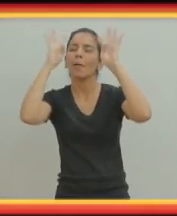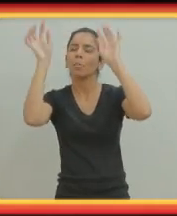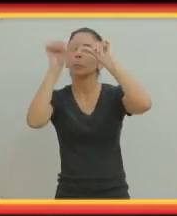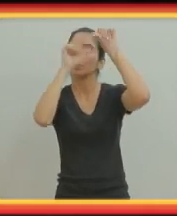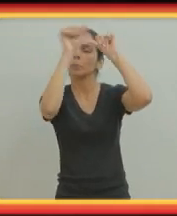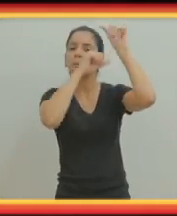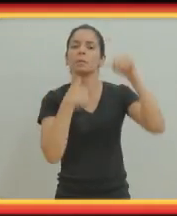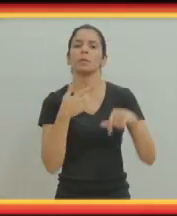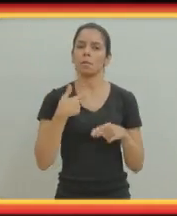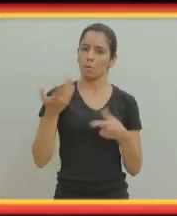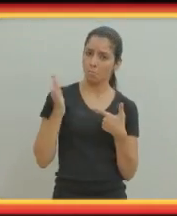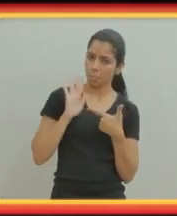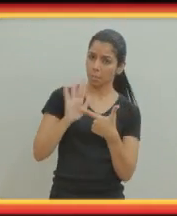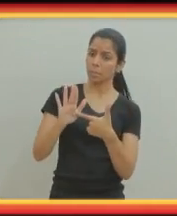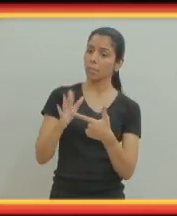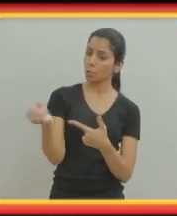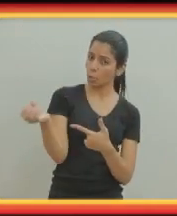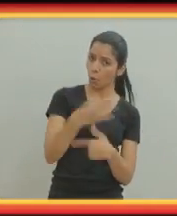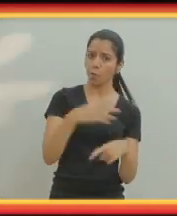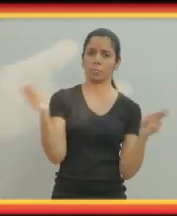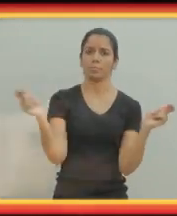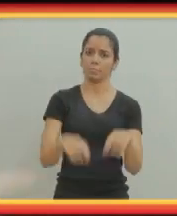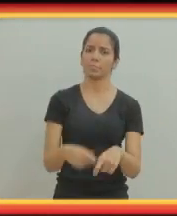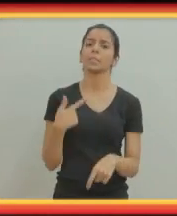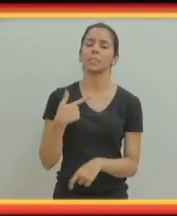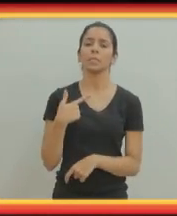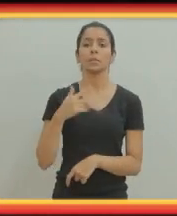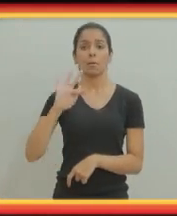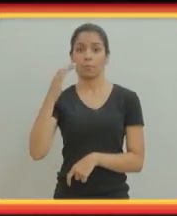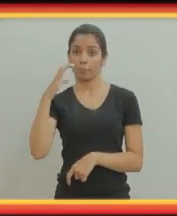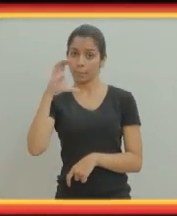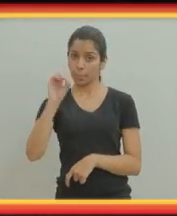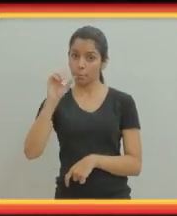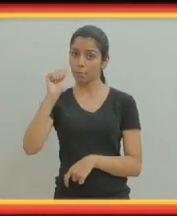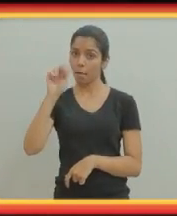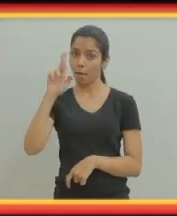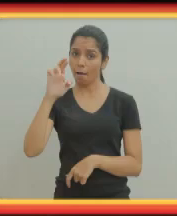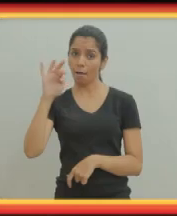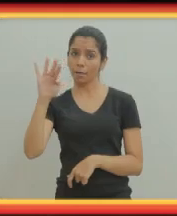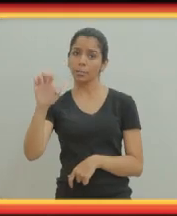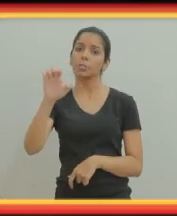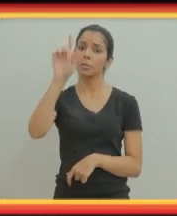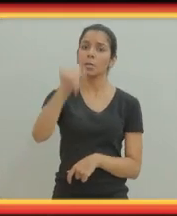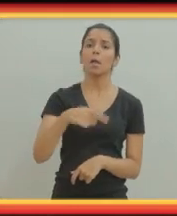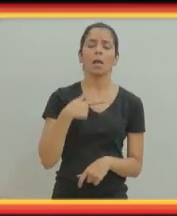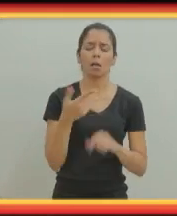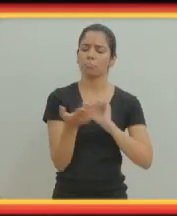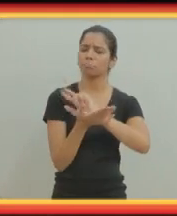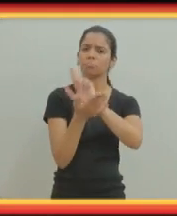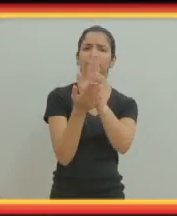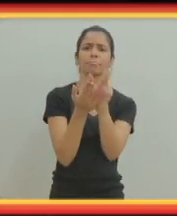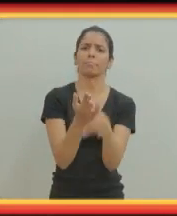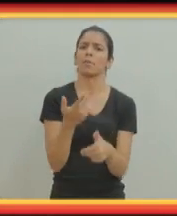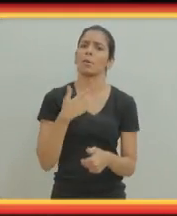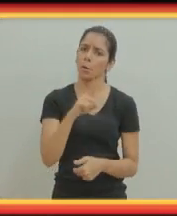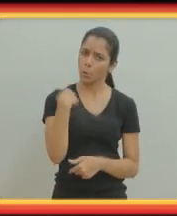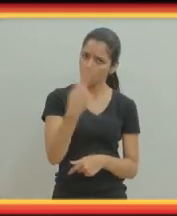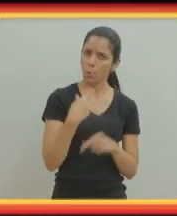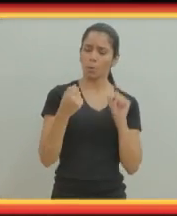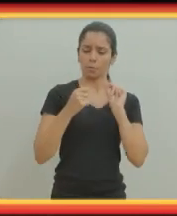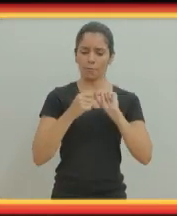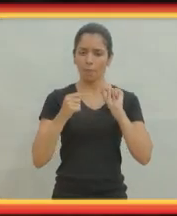com o imaginário, apresenta novos universos. Então, a função da arte, para mim,